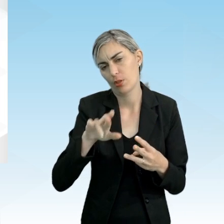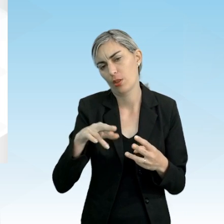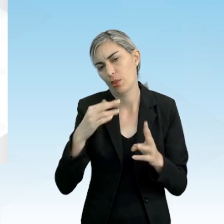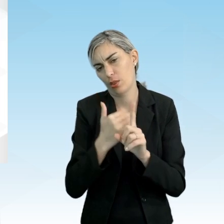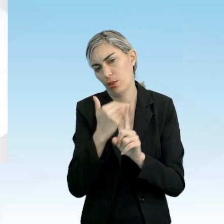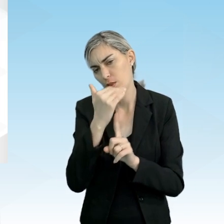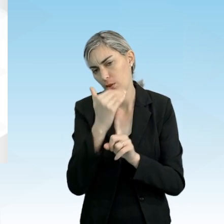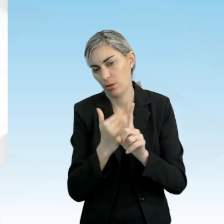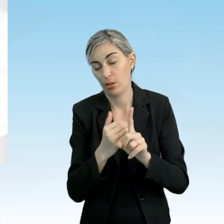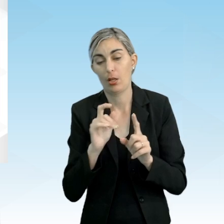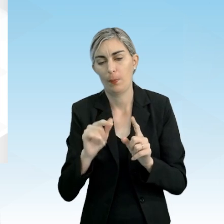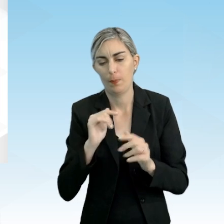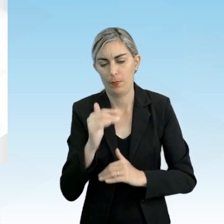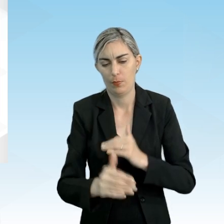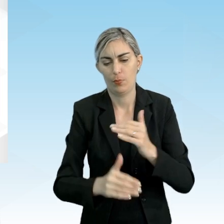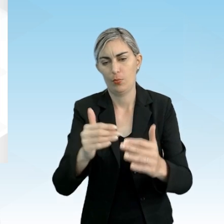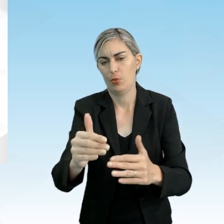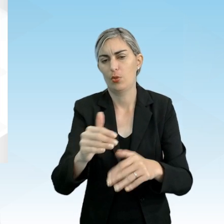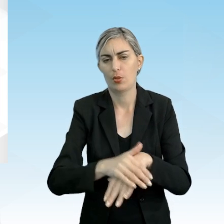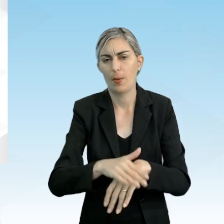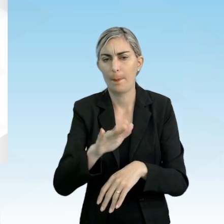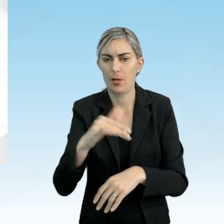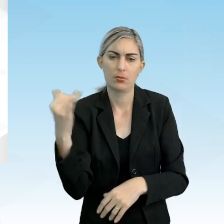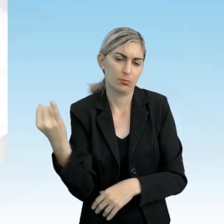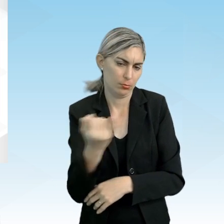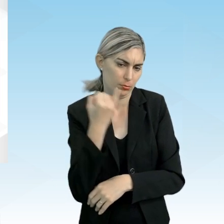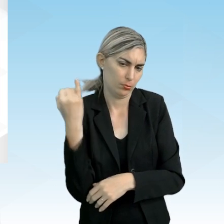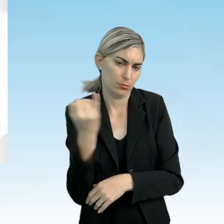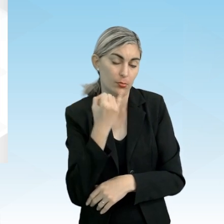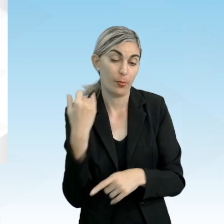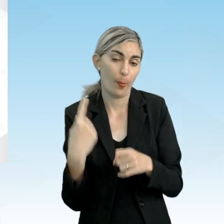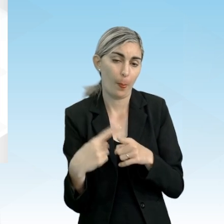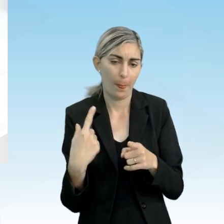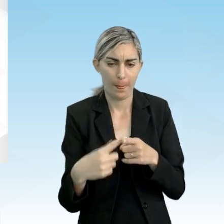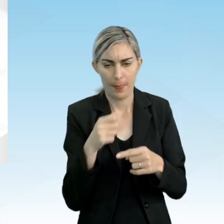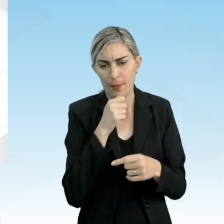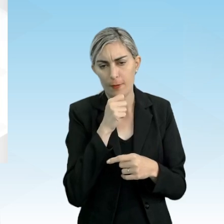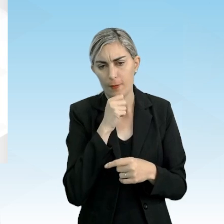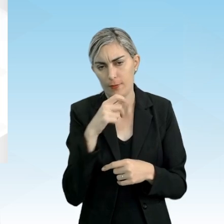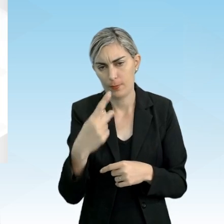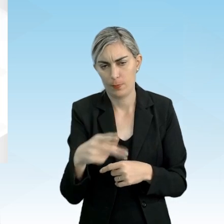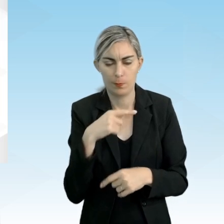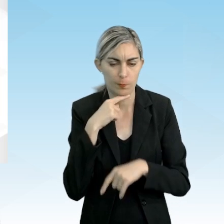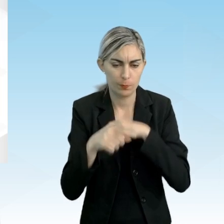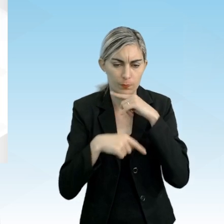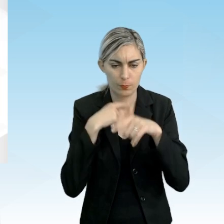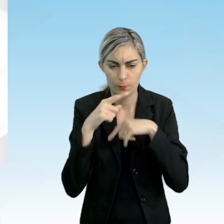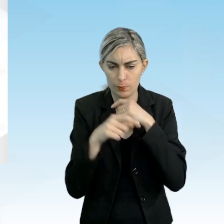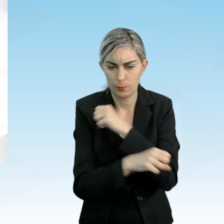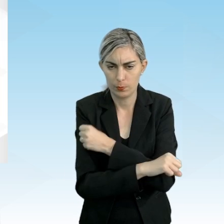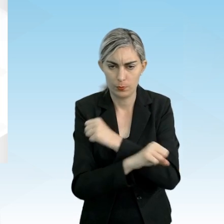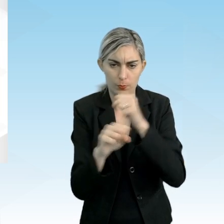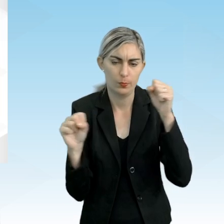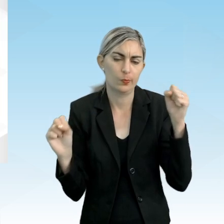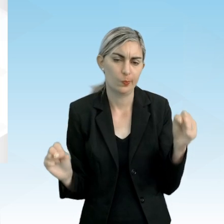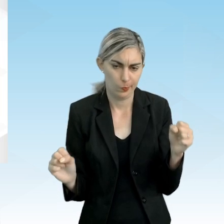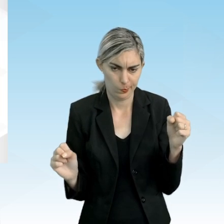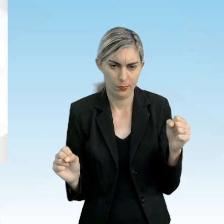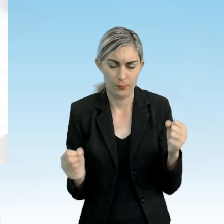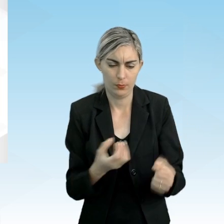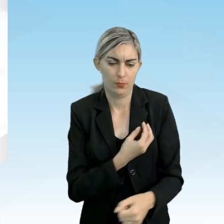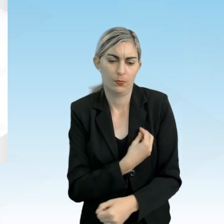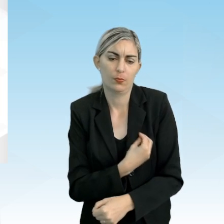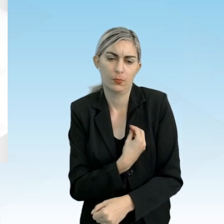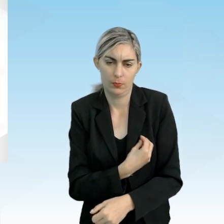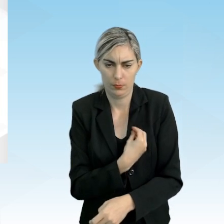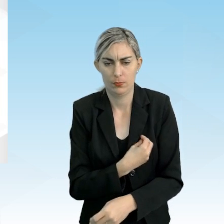térmica ela é um processo mais importante pois sem ela seria praticamente impossível a ver a